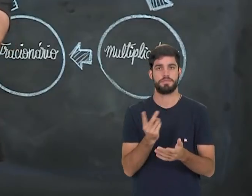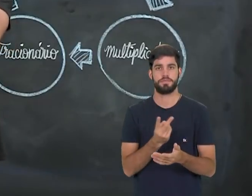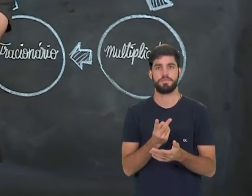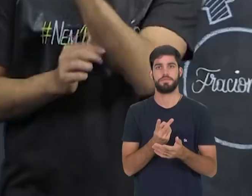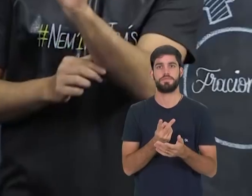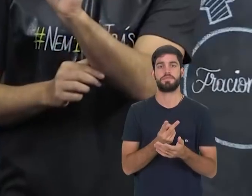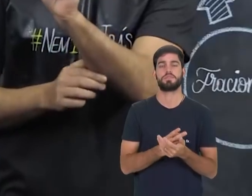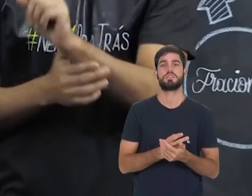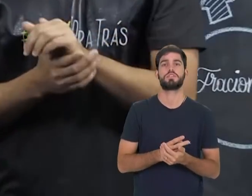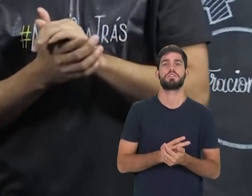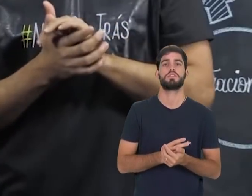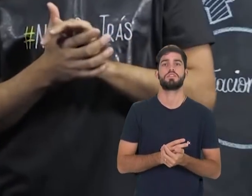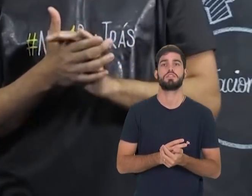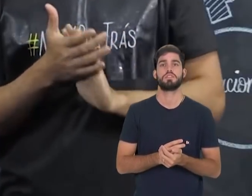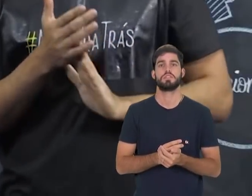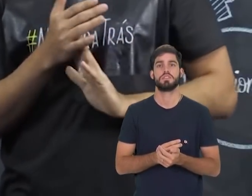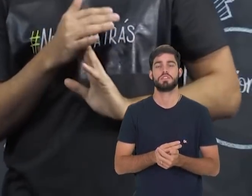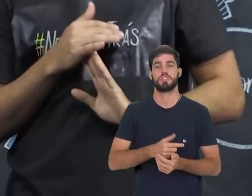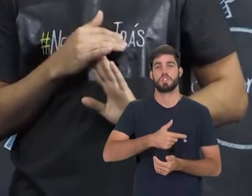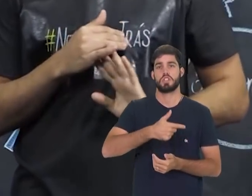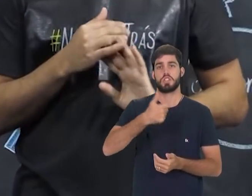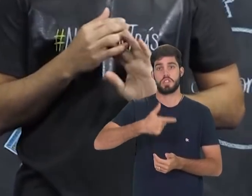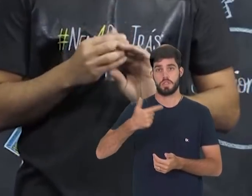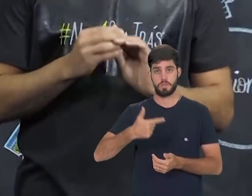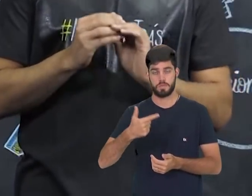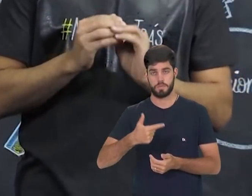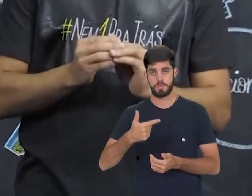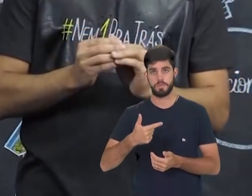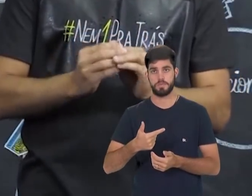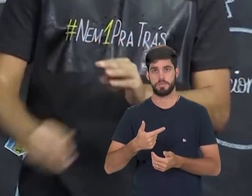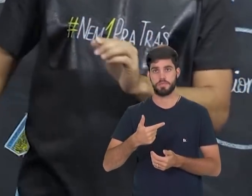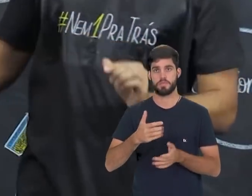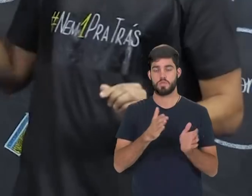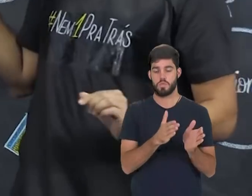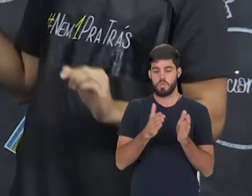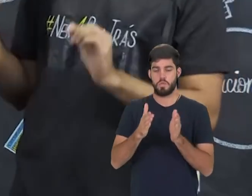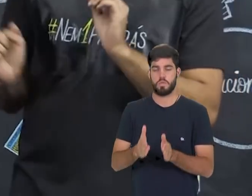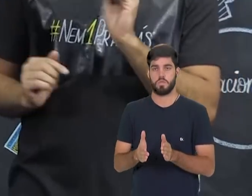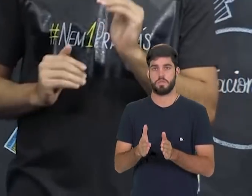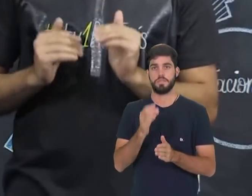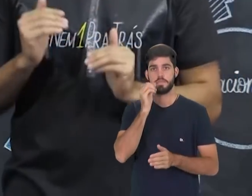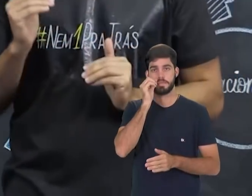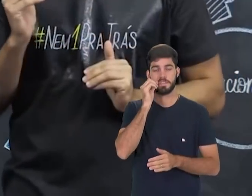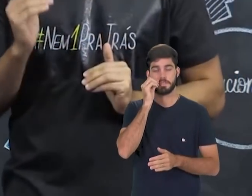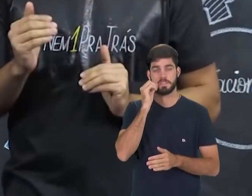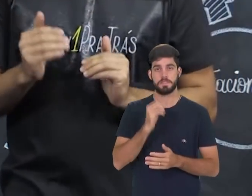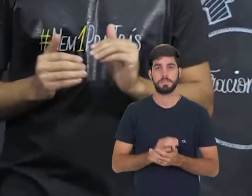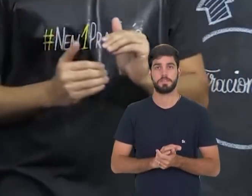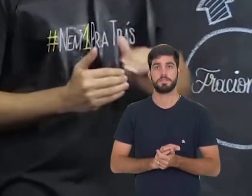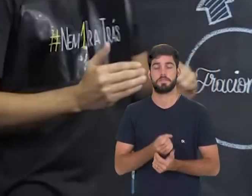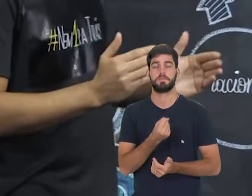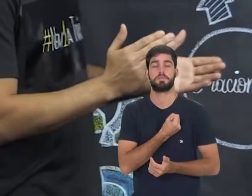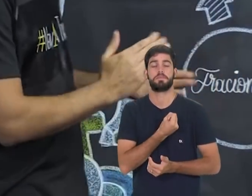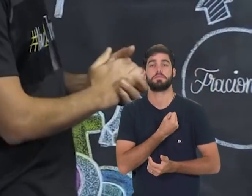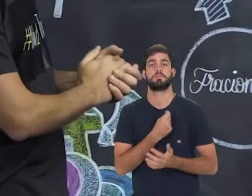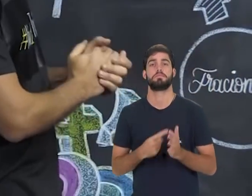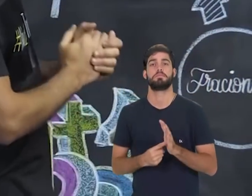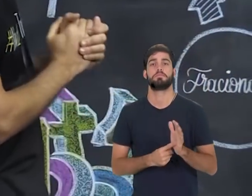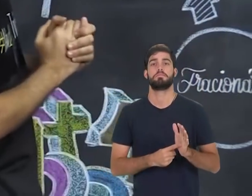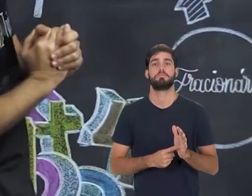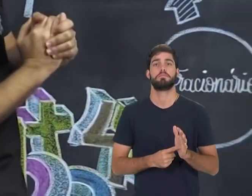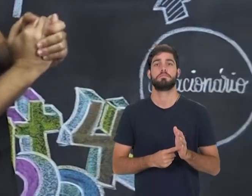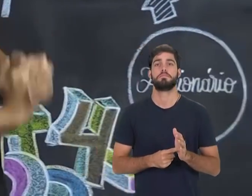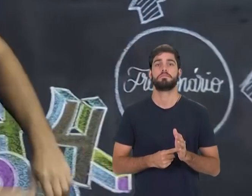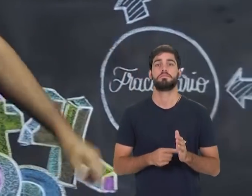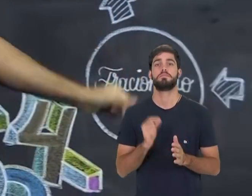ali. Eu tenho o numeral segunda, que marca uma ordem, que marca uma posição. Esses numerais que marcam ordem, que marcam posição, são